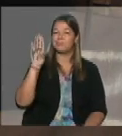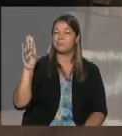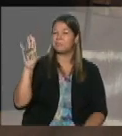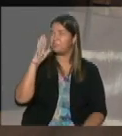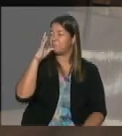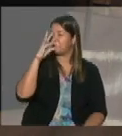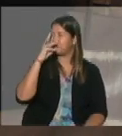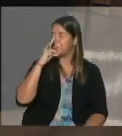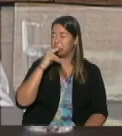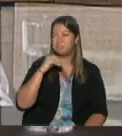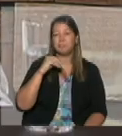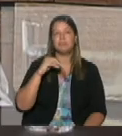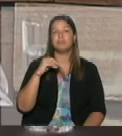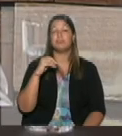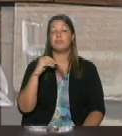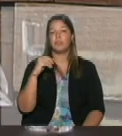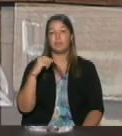E